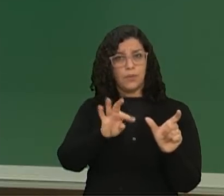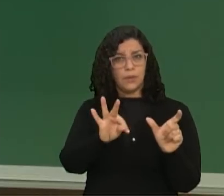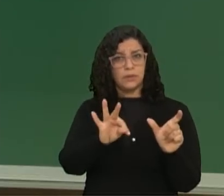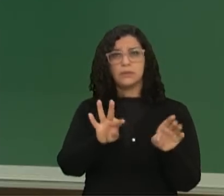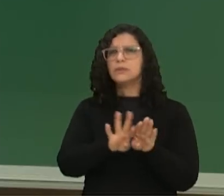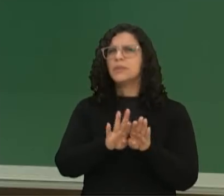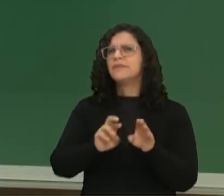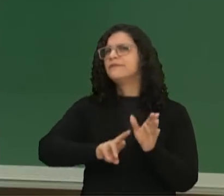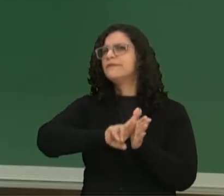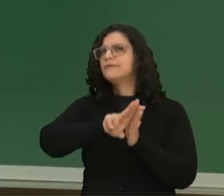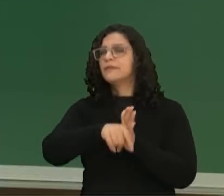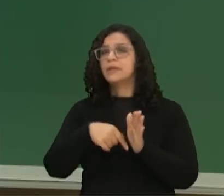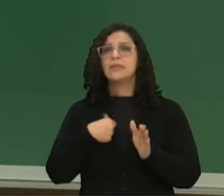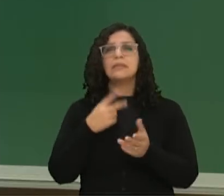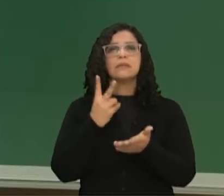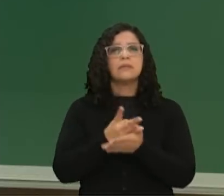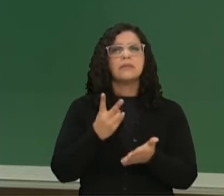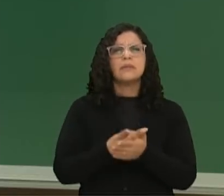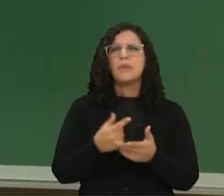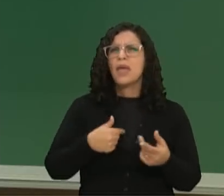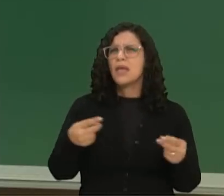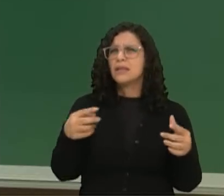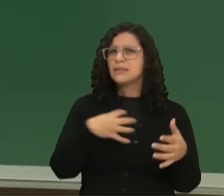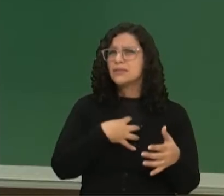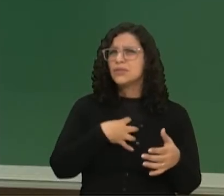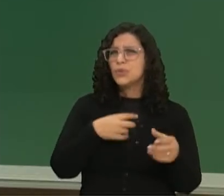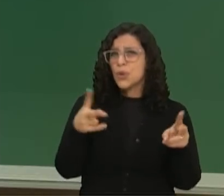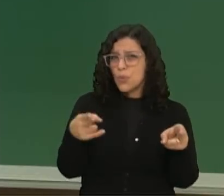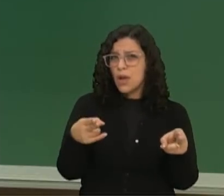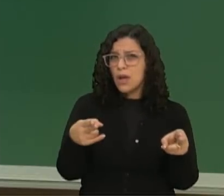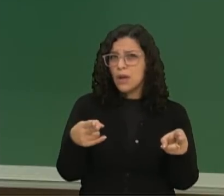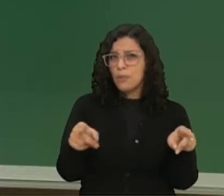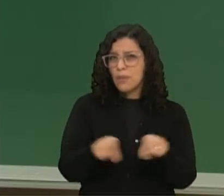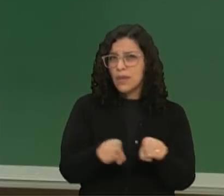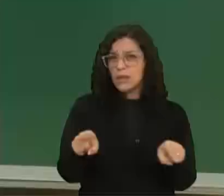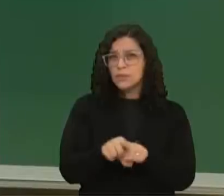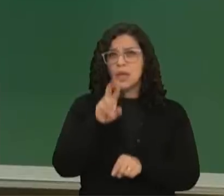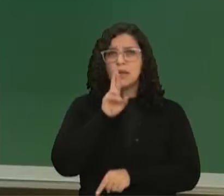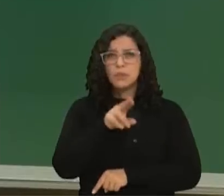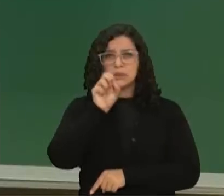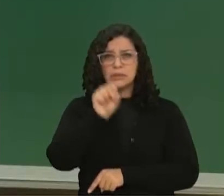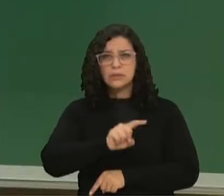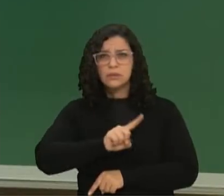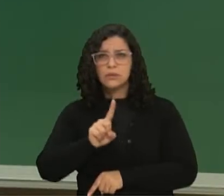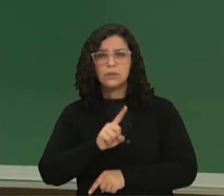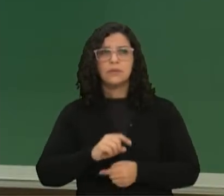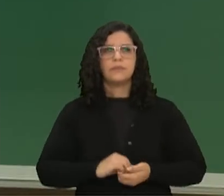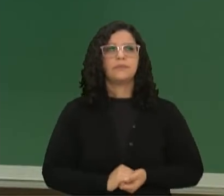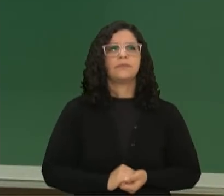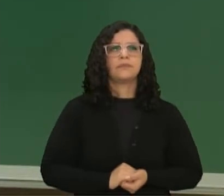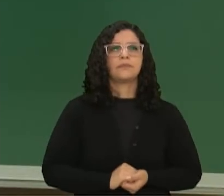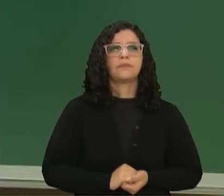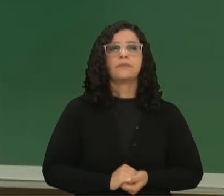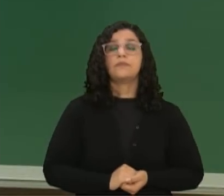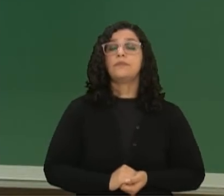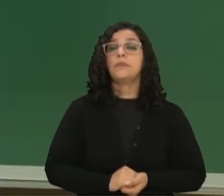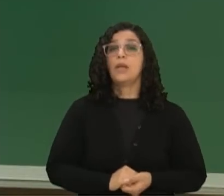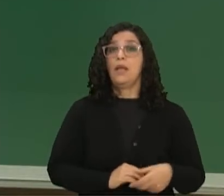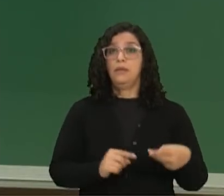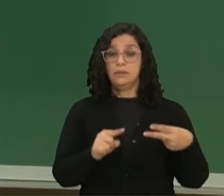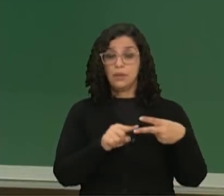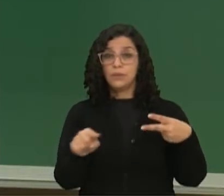e em todas essas vezes que aparece, tem o mesmo sentido? É só responder ali sim ou não. Que sentidos